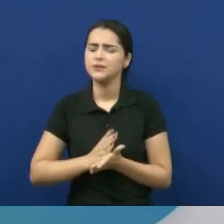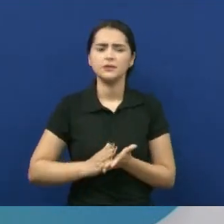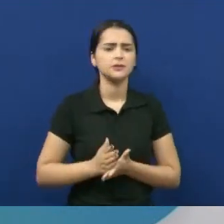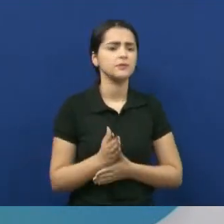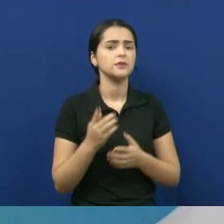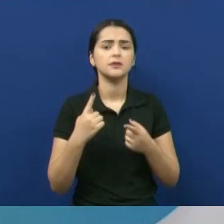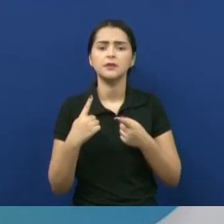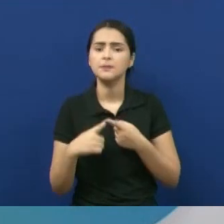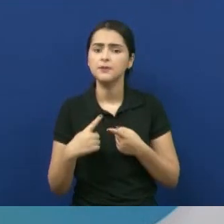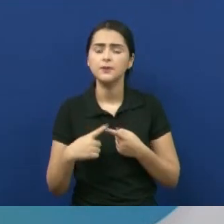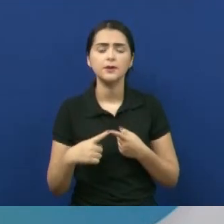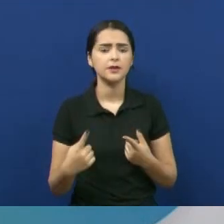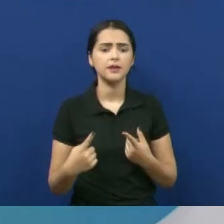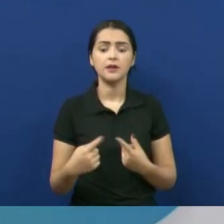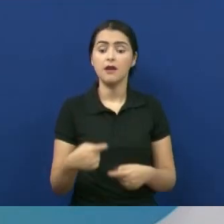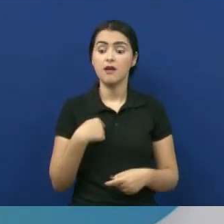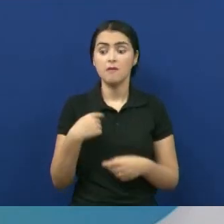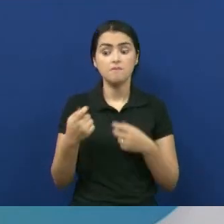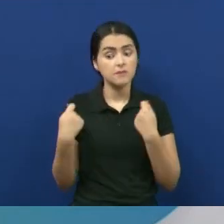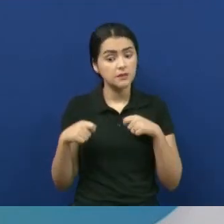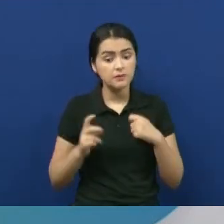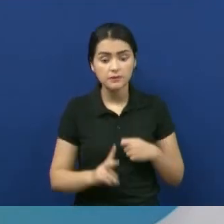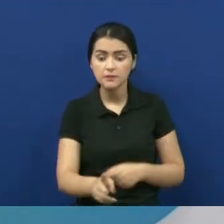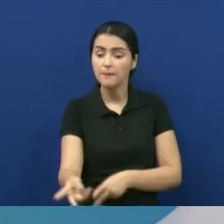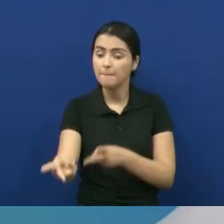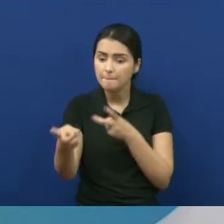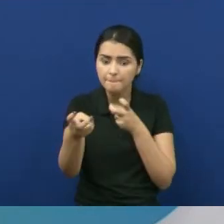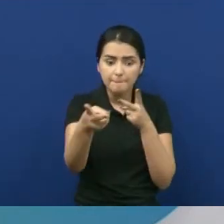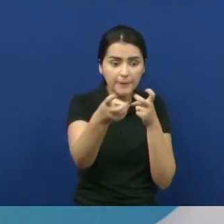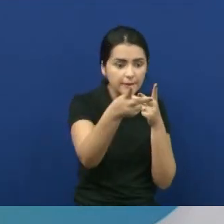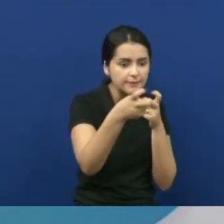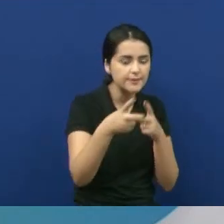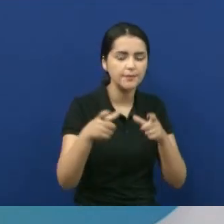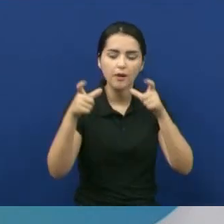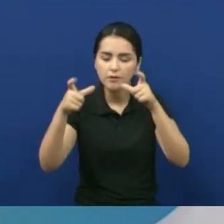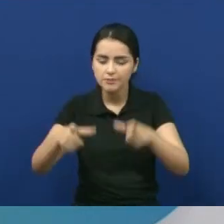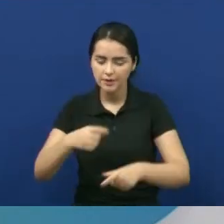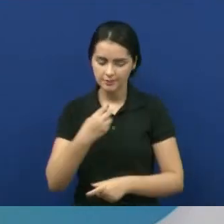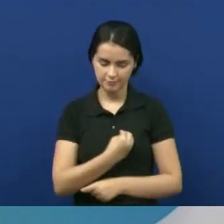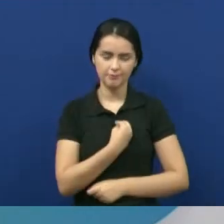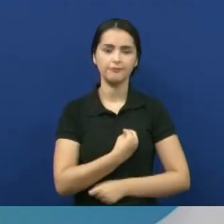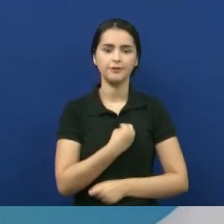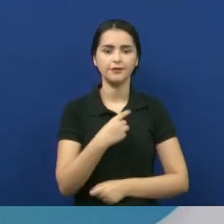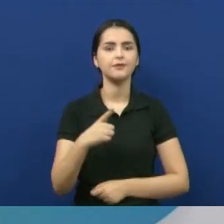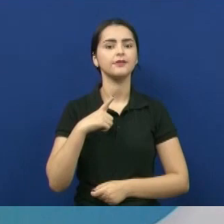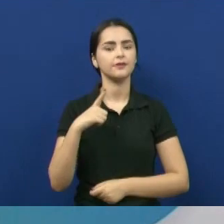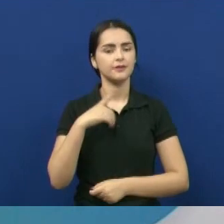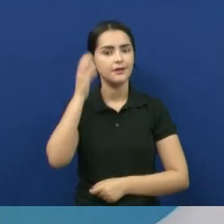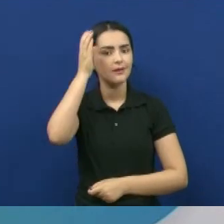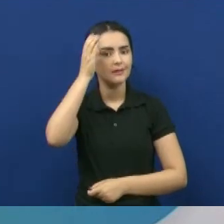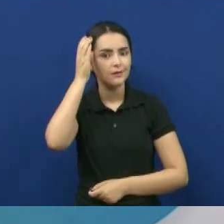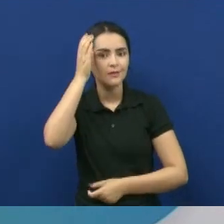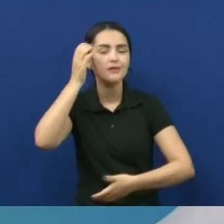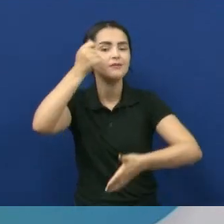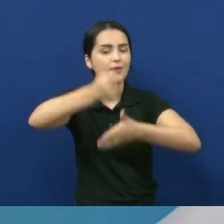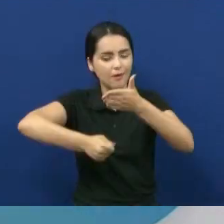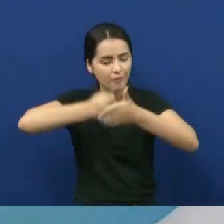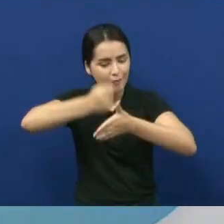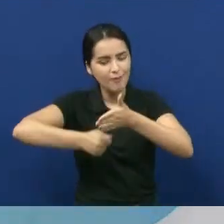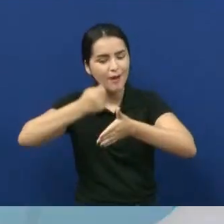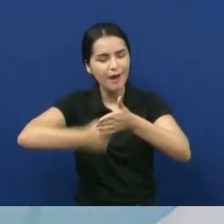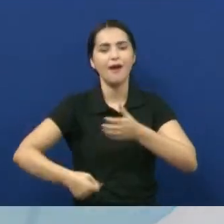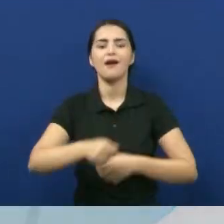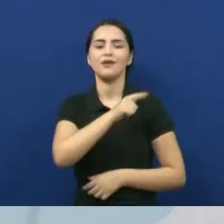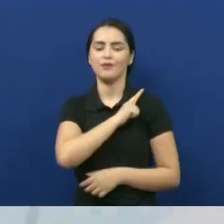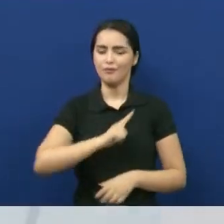o espaço onde é que eu vivo. Eu tenho que ter essa noção para poder cobrar de governantes, né,